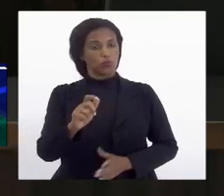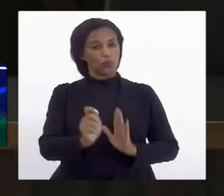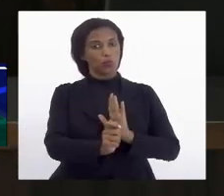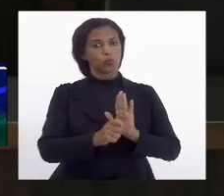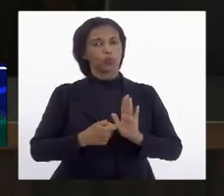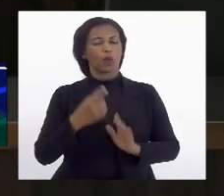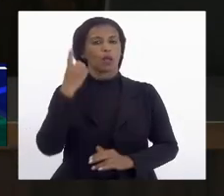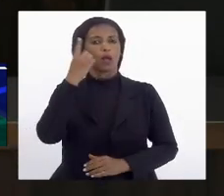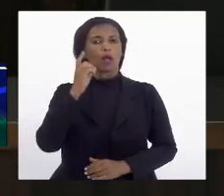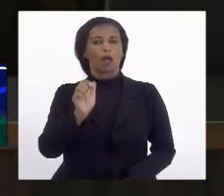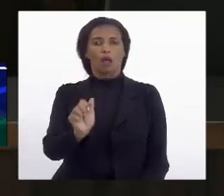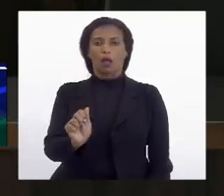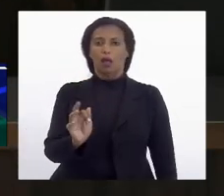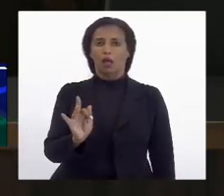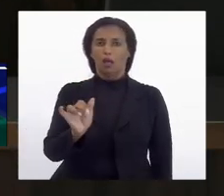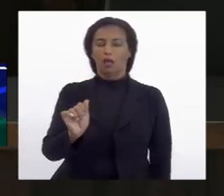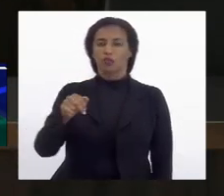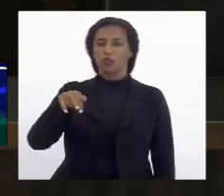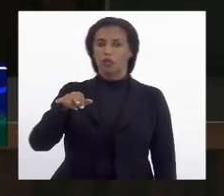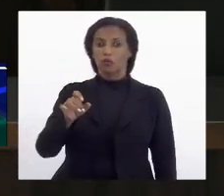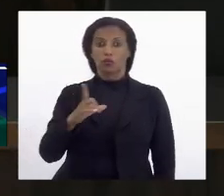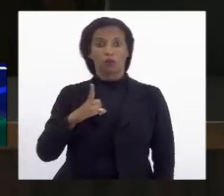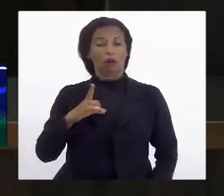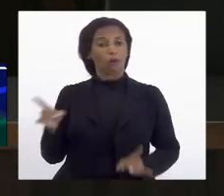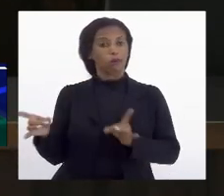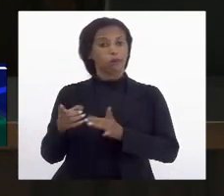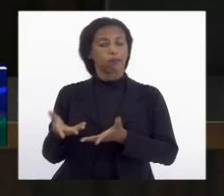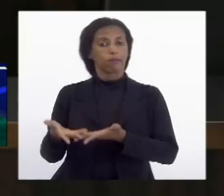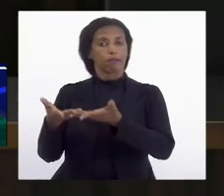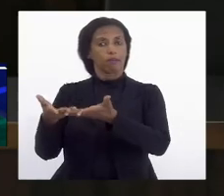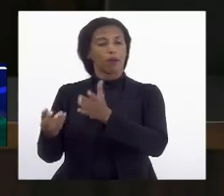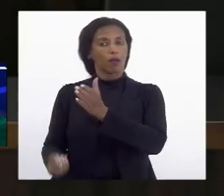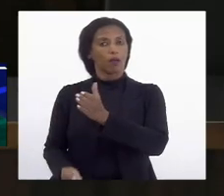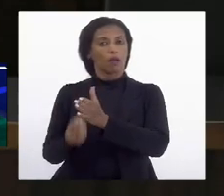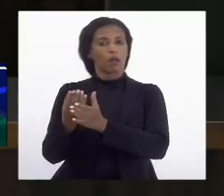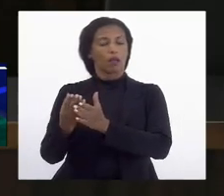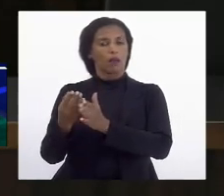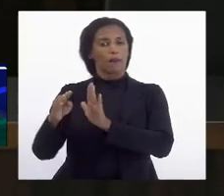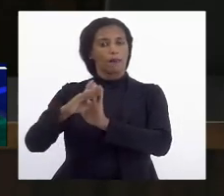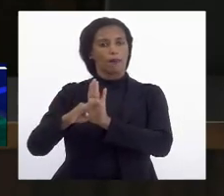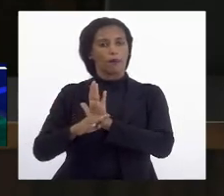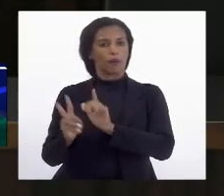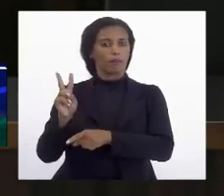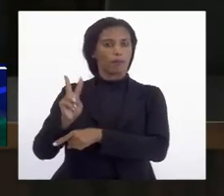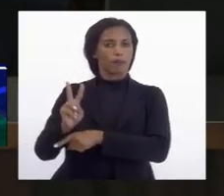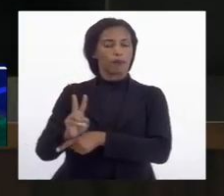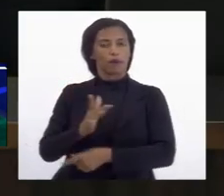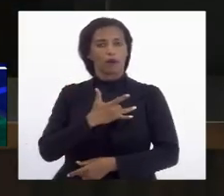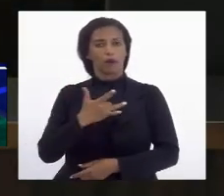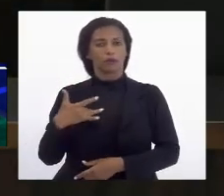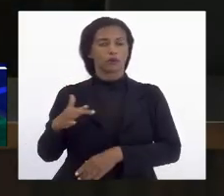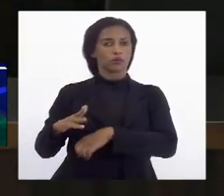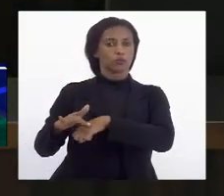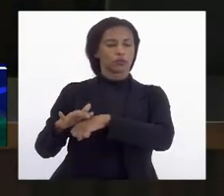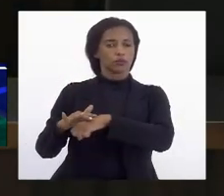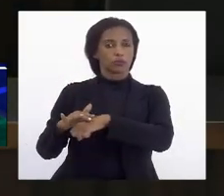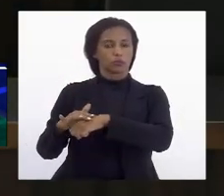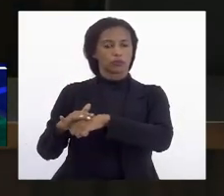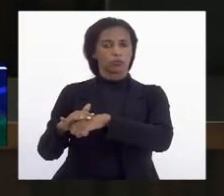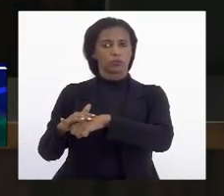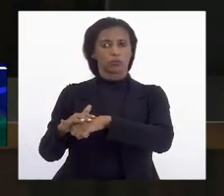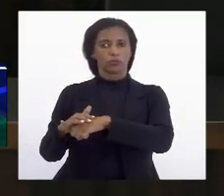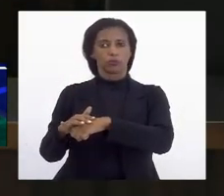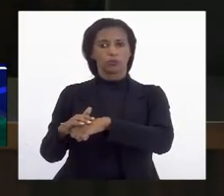autoria do deputado Atila Nunes que dispõe sobre a criação do programa de prevenção de saúde e a doença do